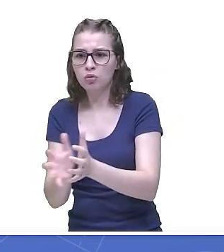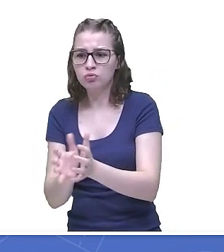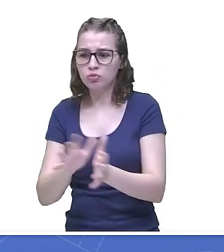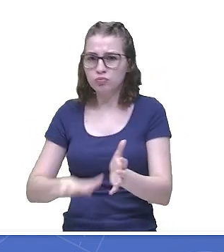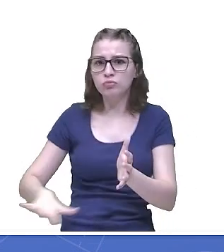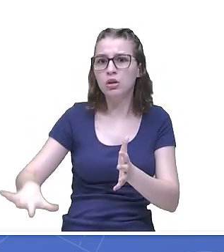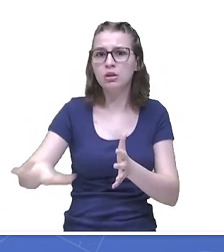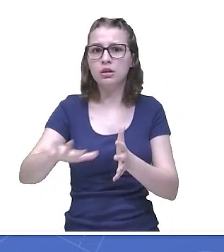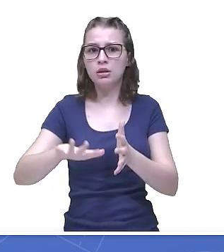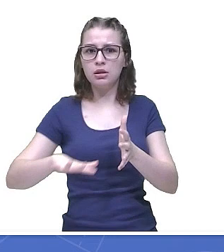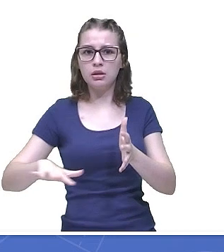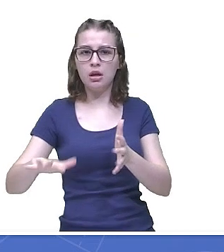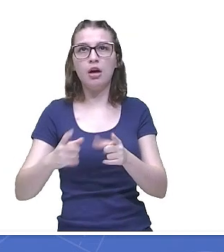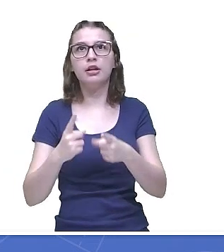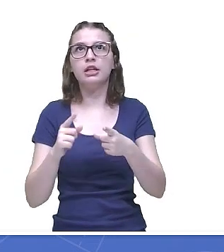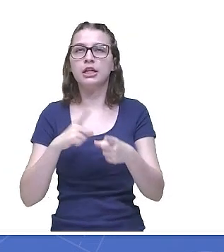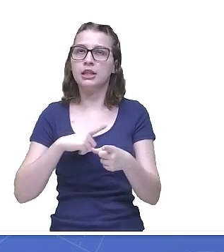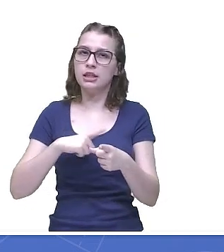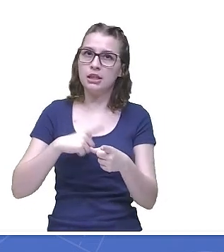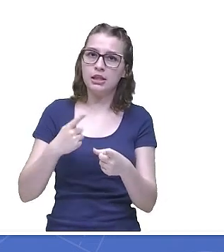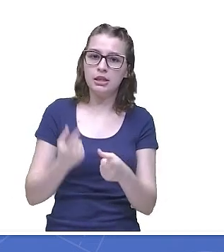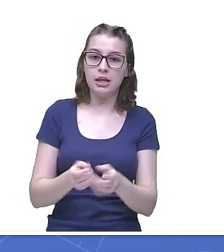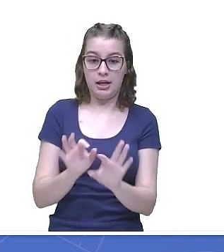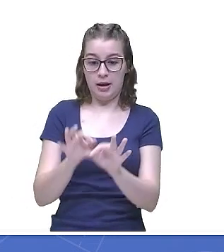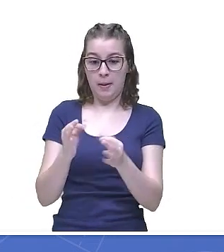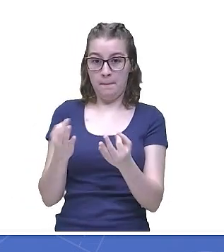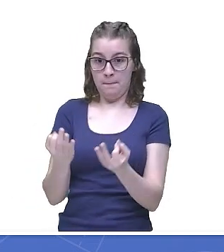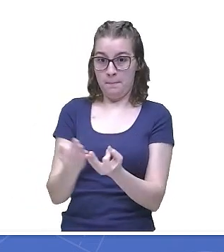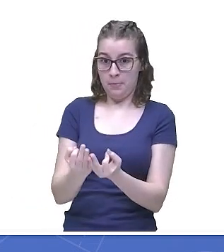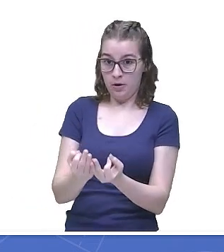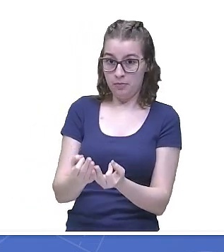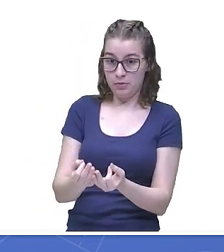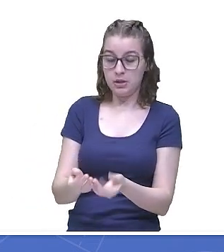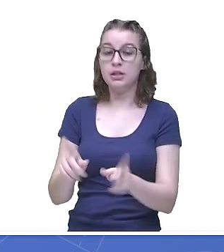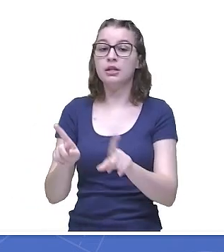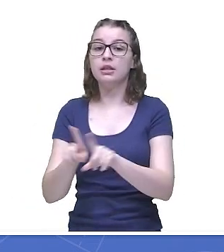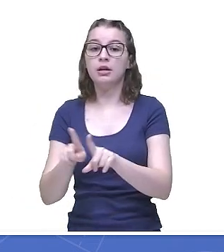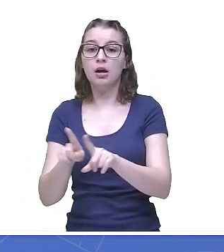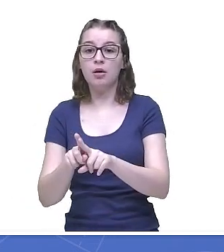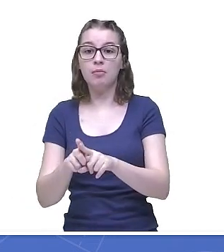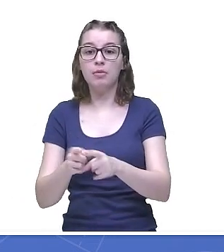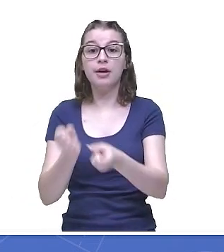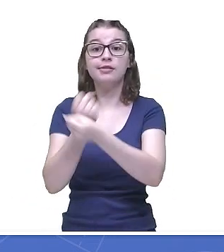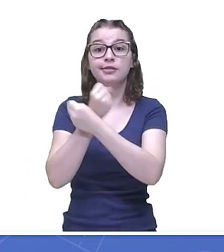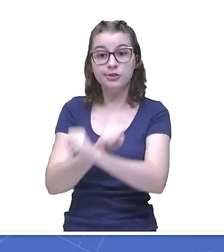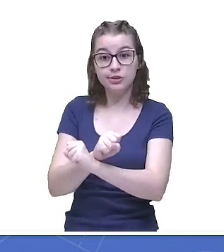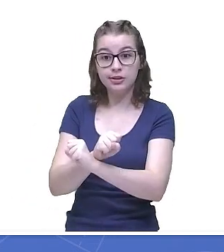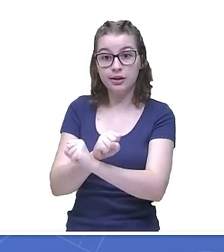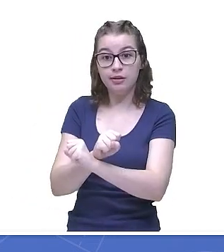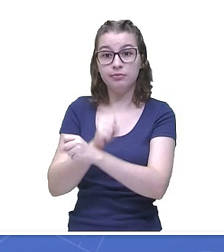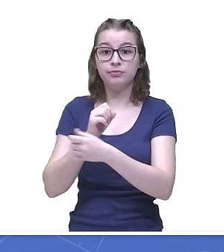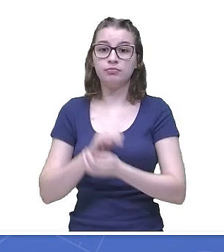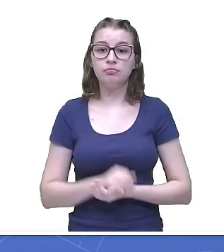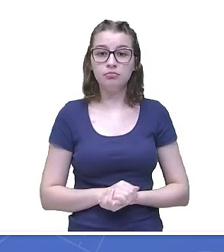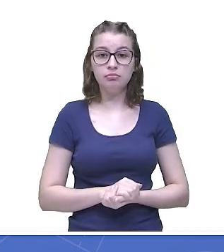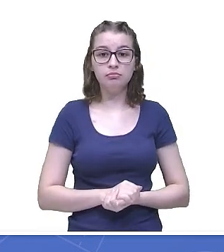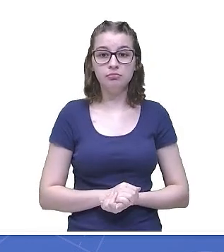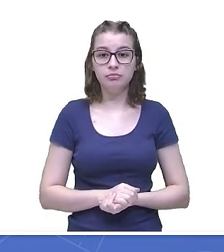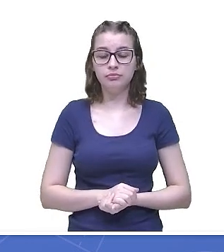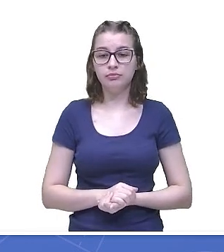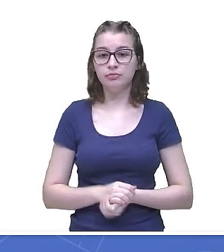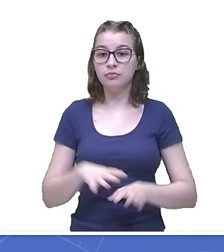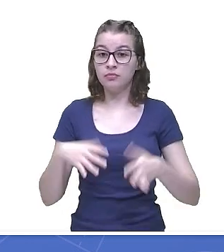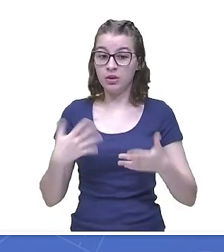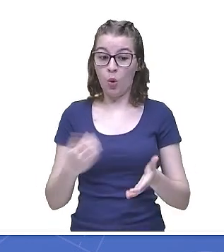que inclui escravos e parentes. Vejam lá. Então, a configuração família, o conceito em